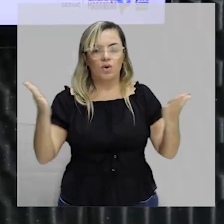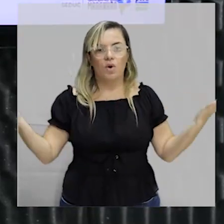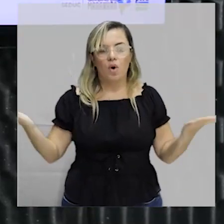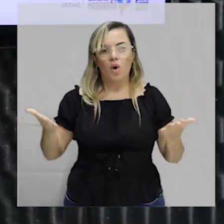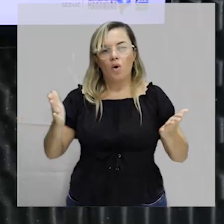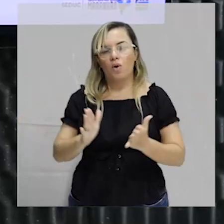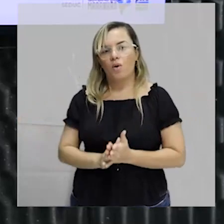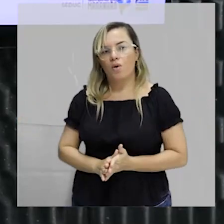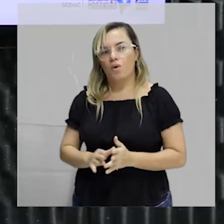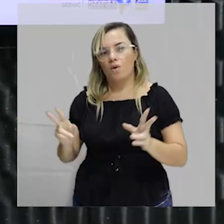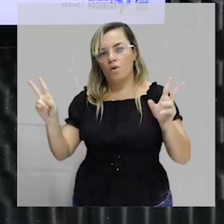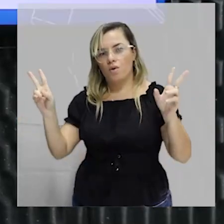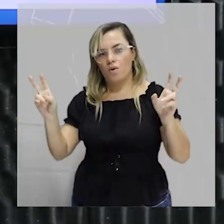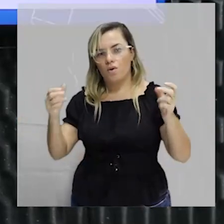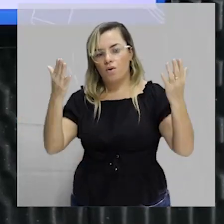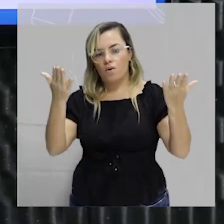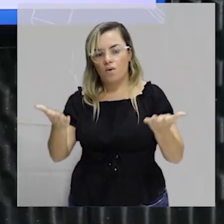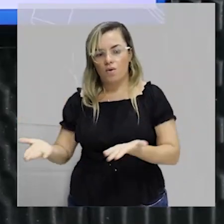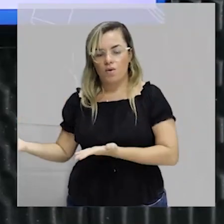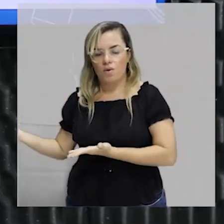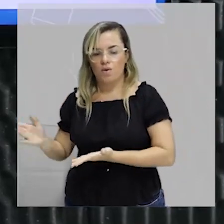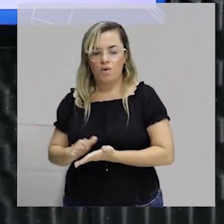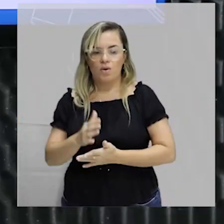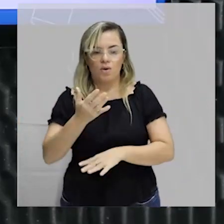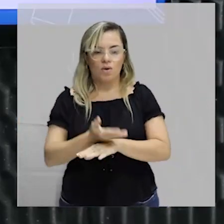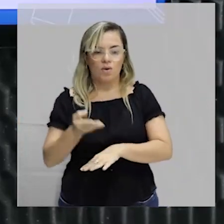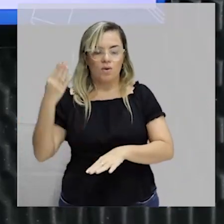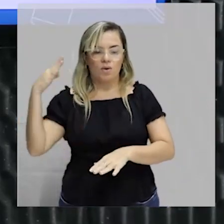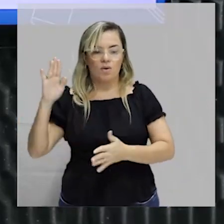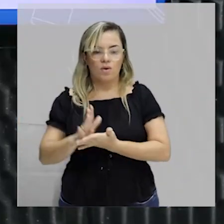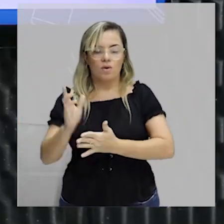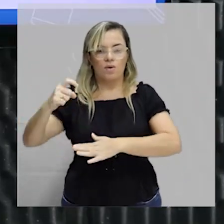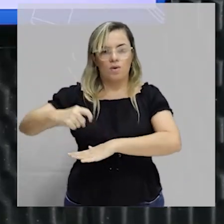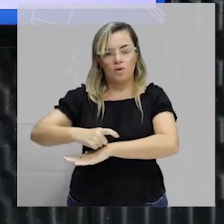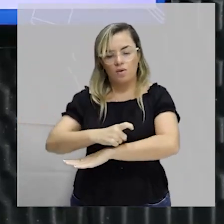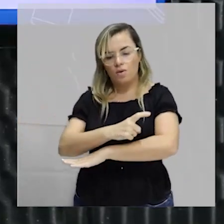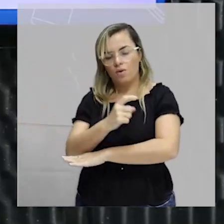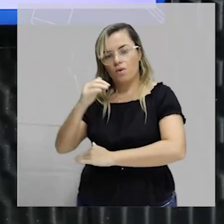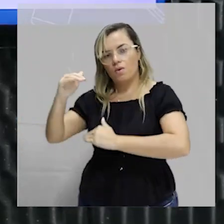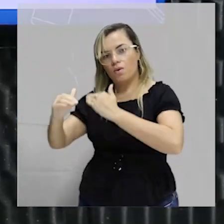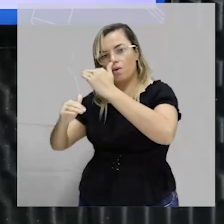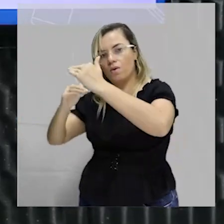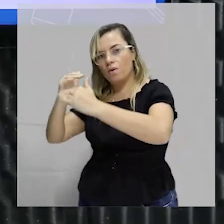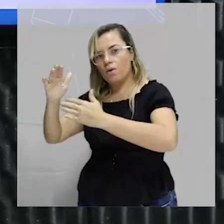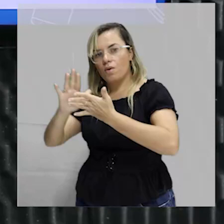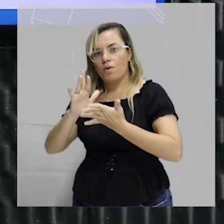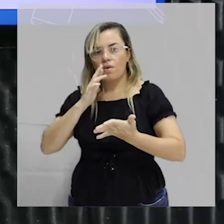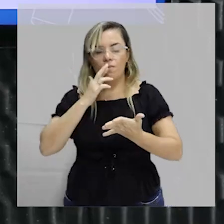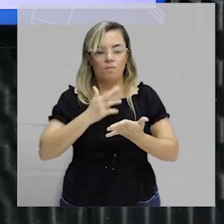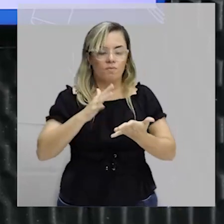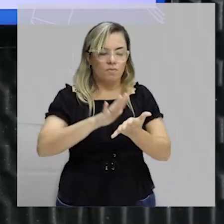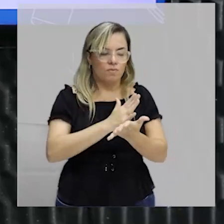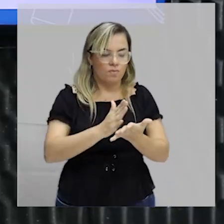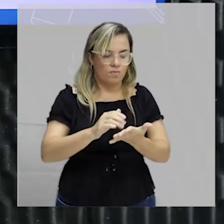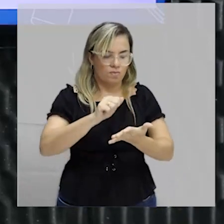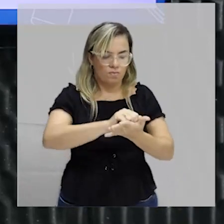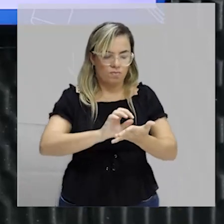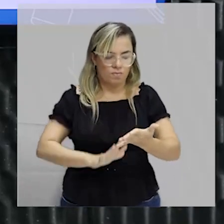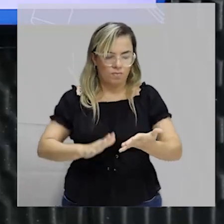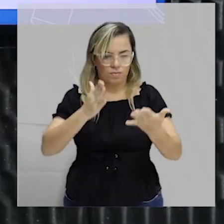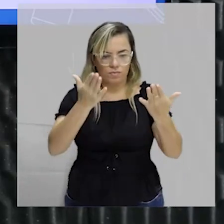de biologia, nós vamos trabalhar o assunto de evolução humana, a gente vai responder algumas questões, tá?